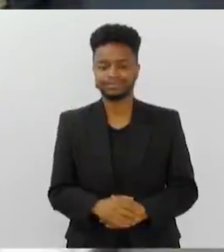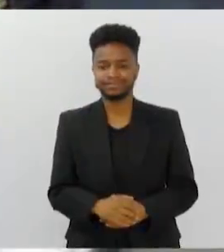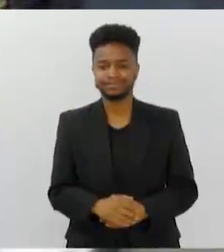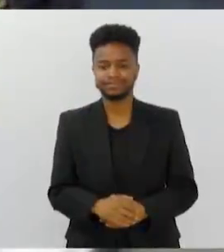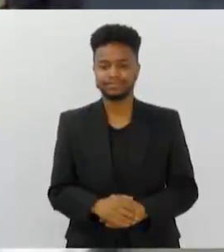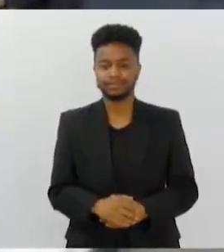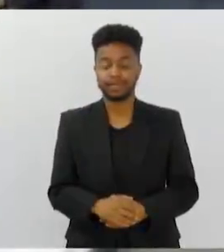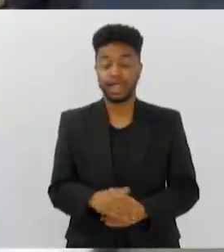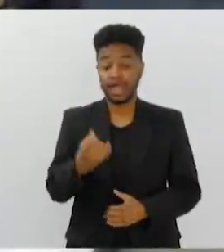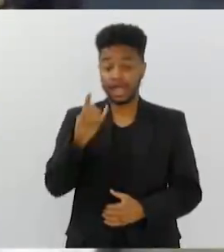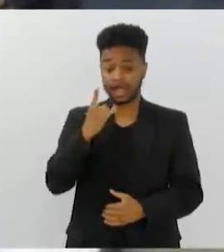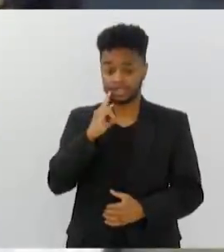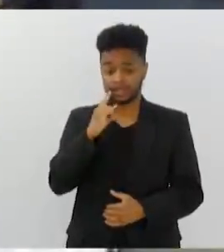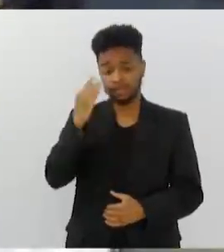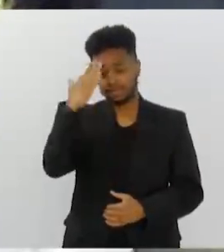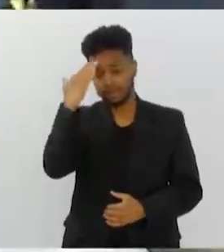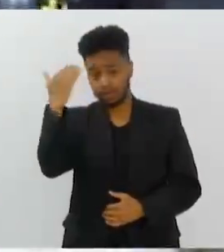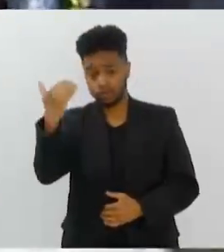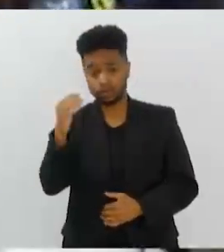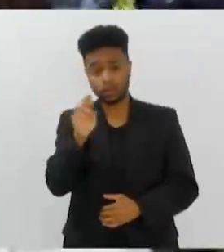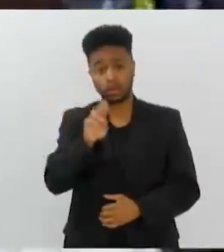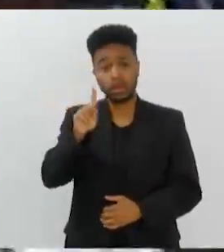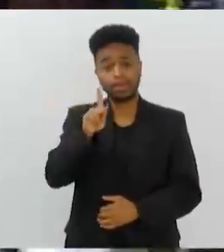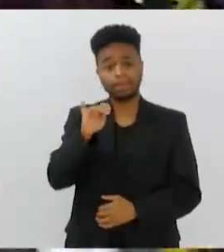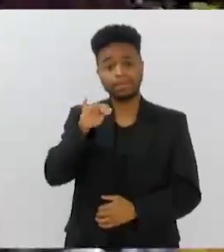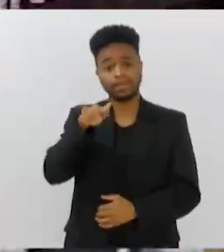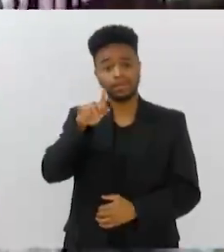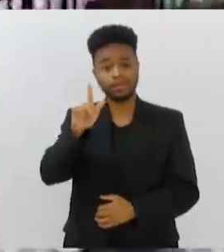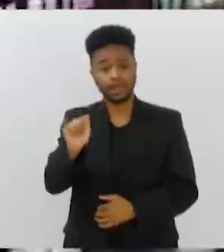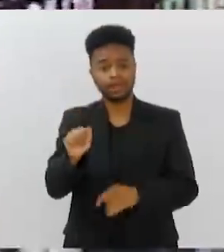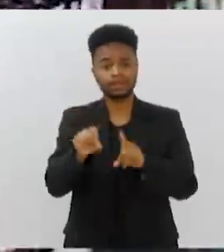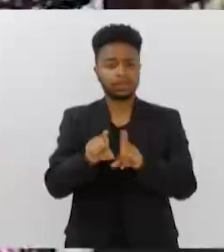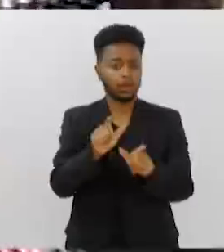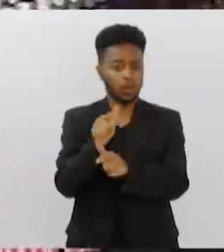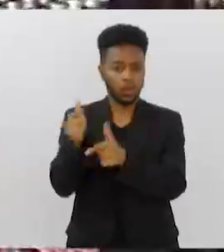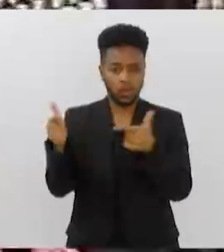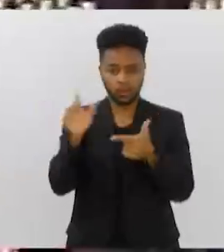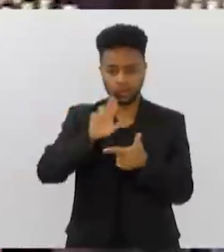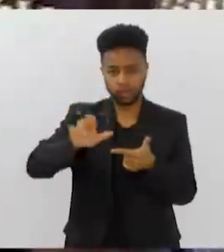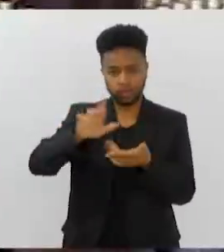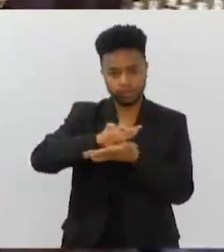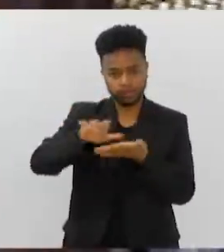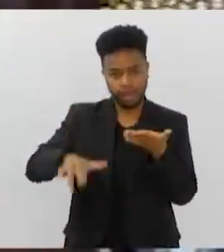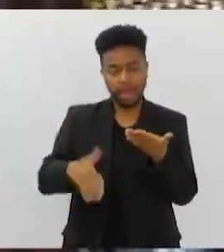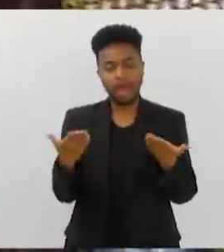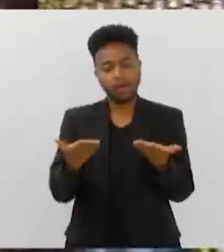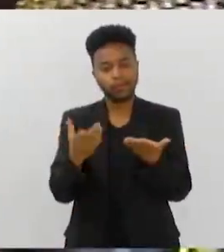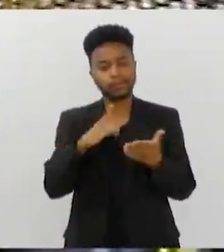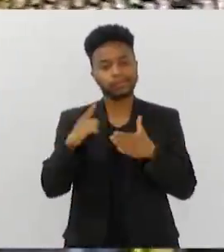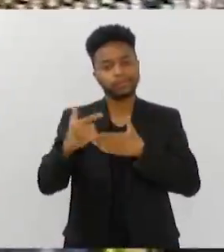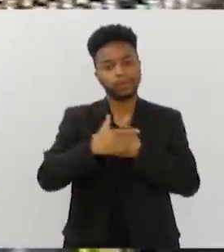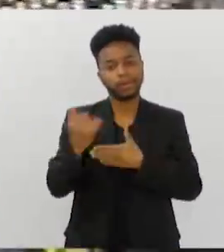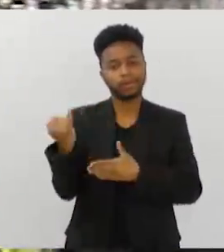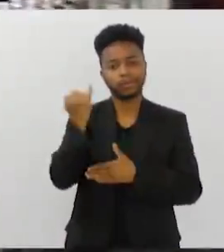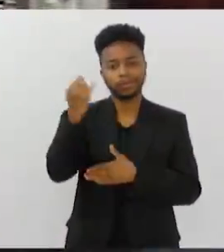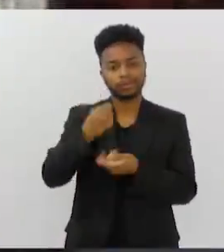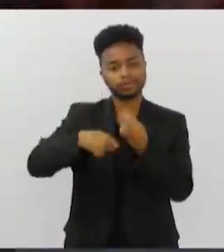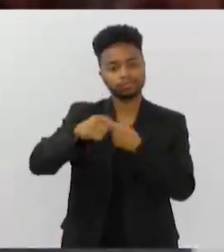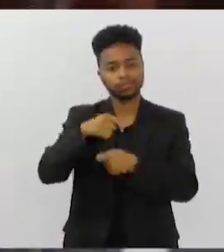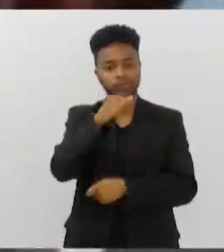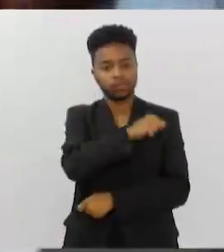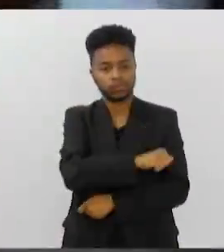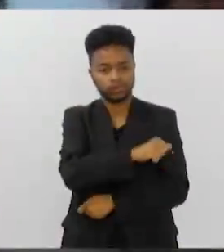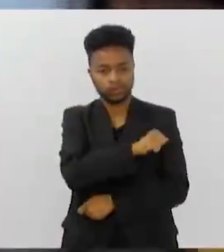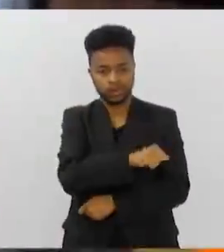A bebida, também conhecida como pinga, caninha, branquinha ou mé, exerce atualmente papel importante na economia fluminense.